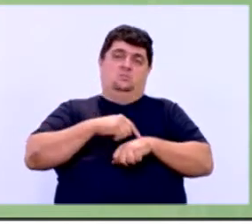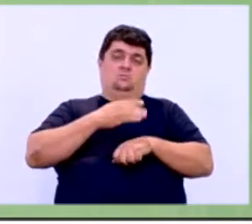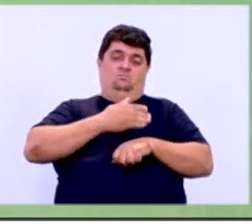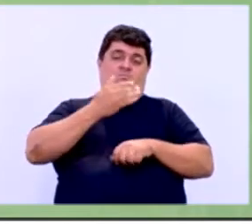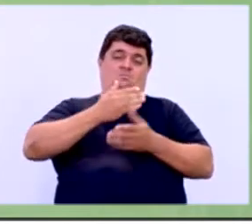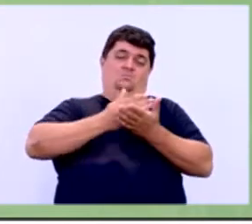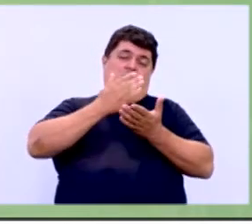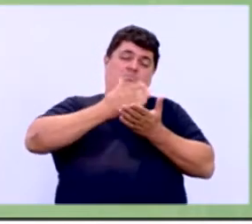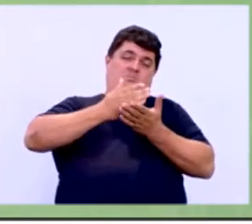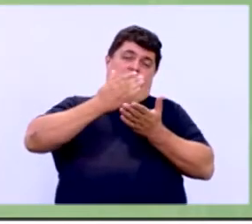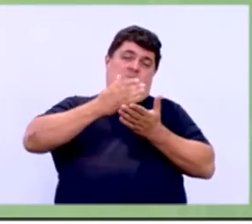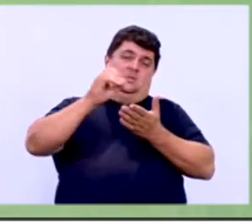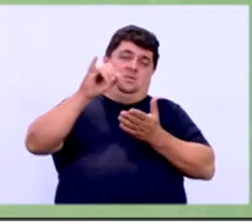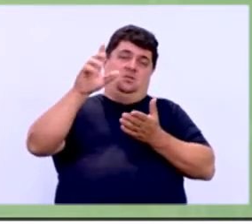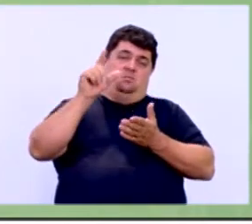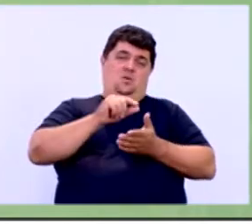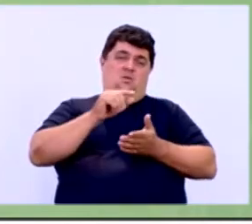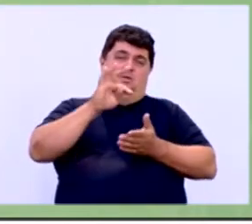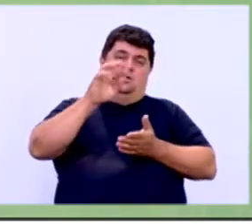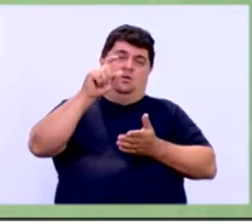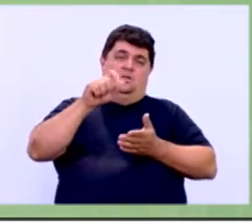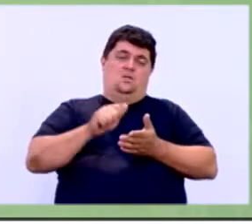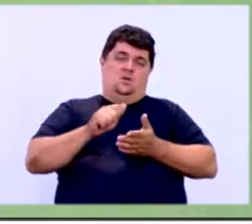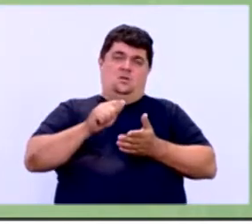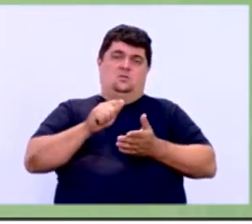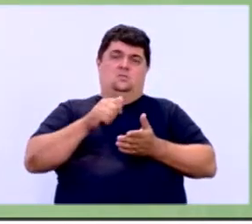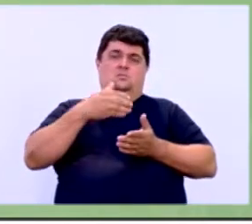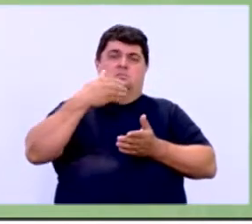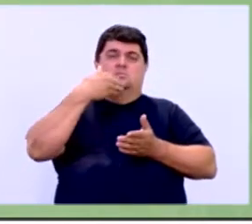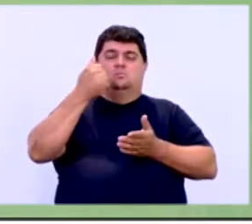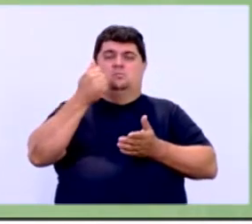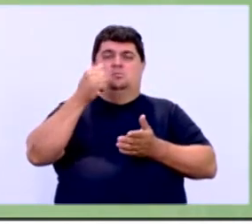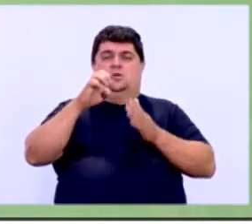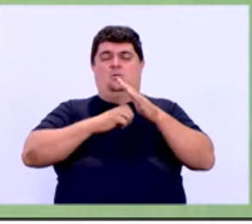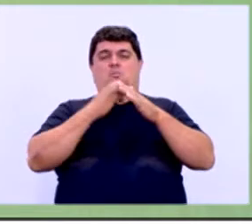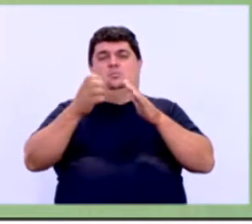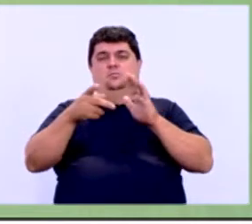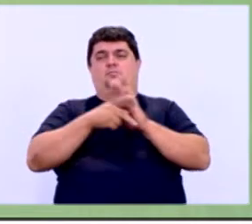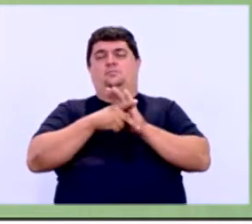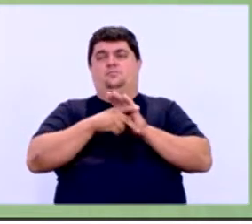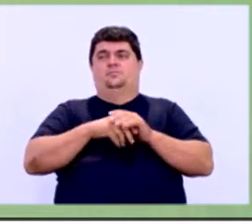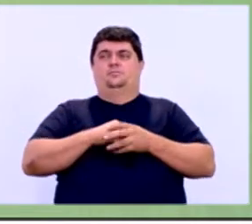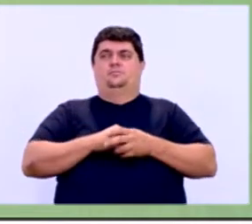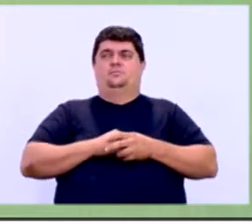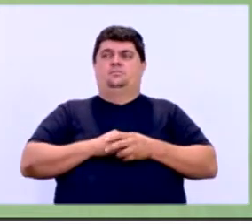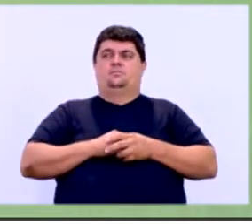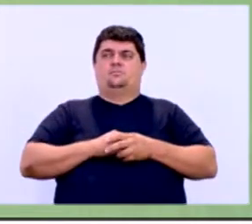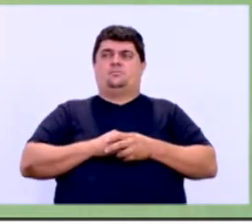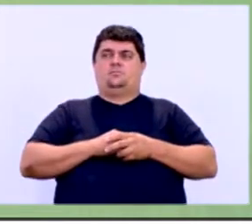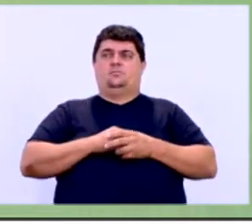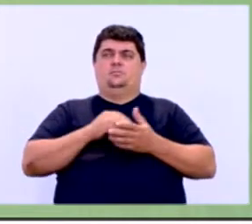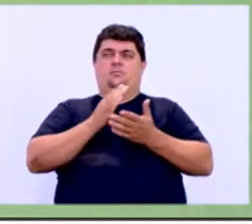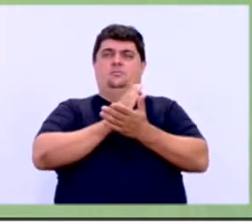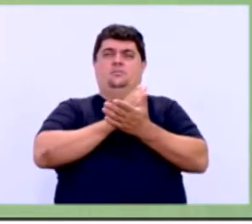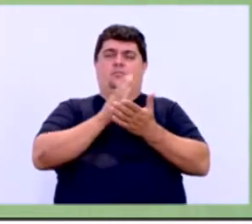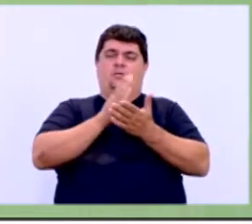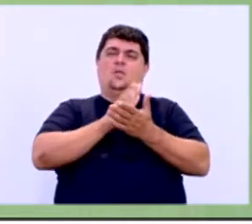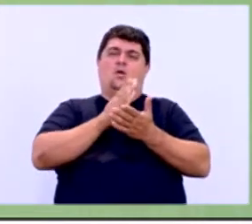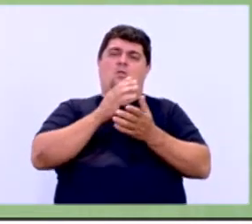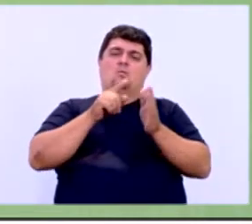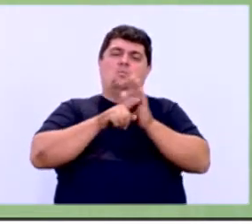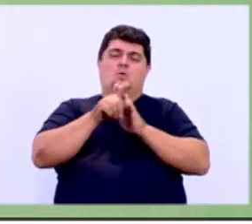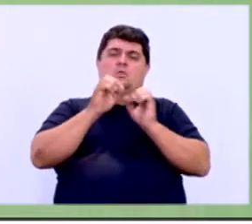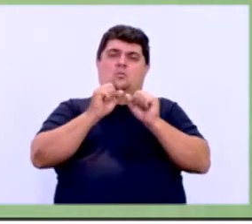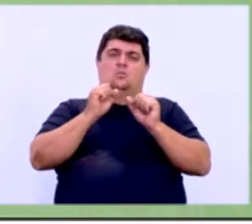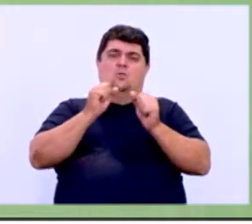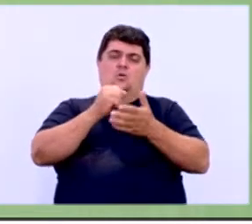e quanto menor a taxa, melhor para a empresa, né? Então alguns questionamentos aqui que podem